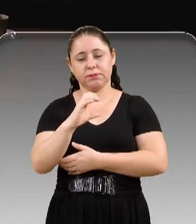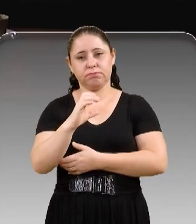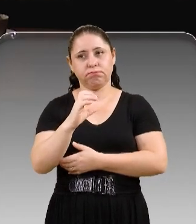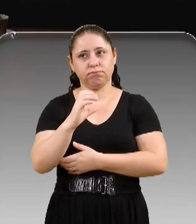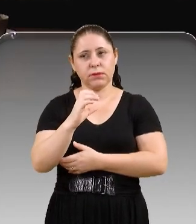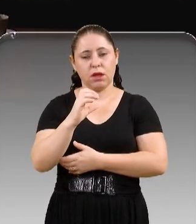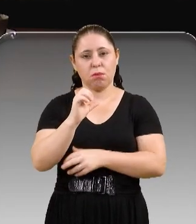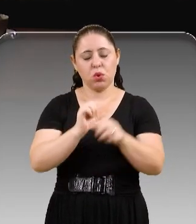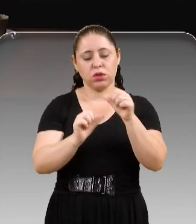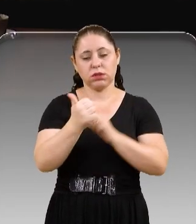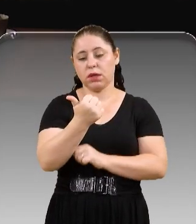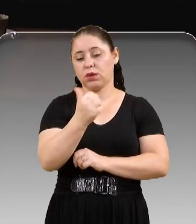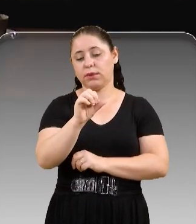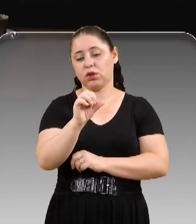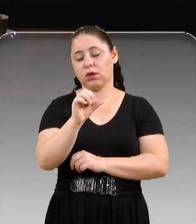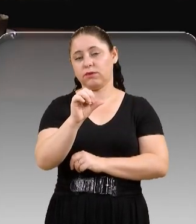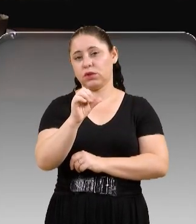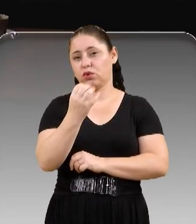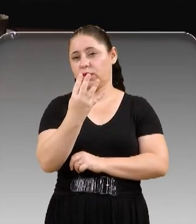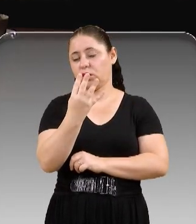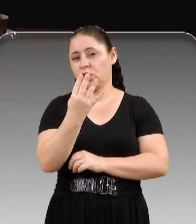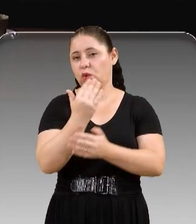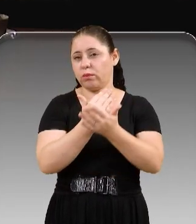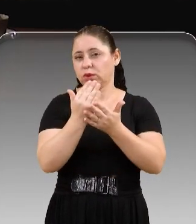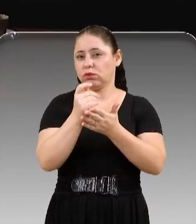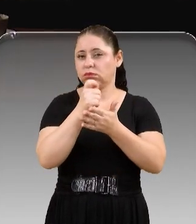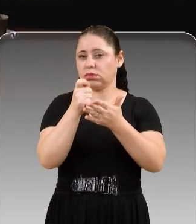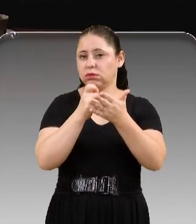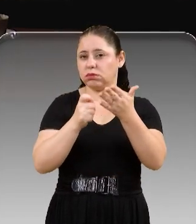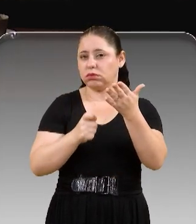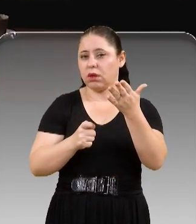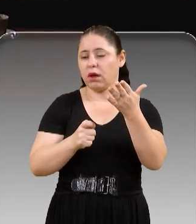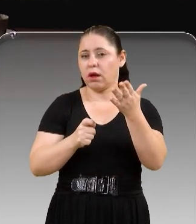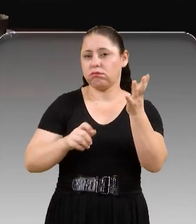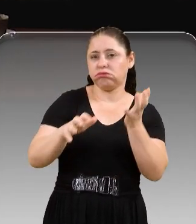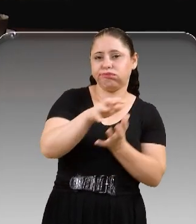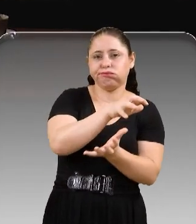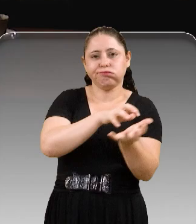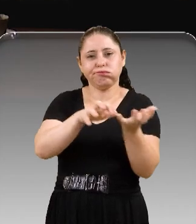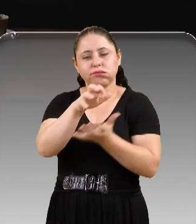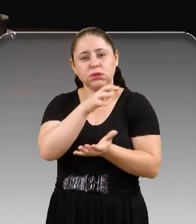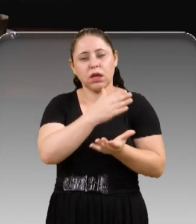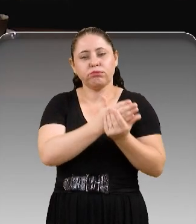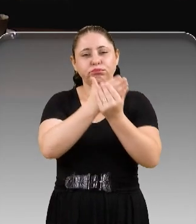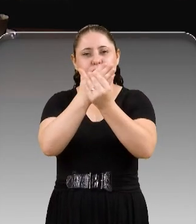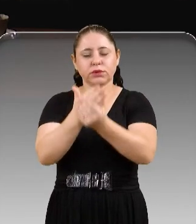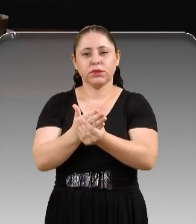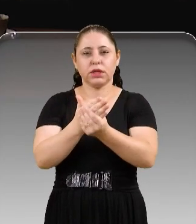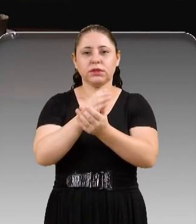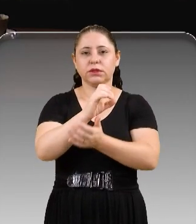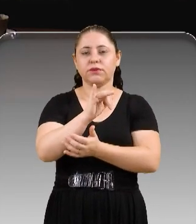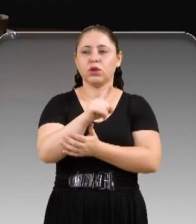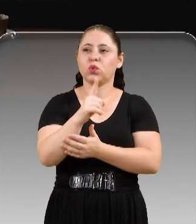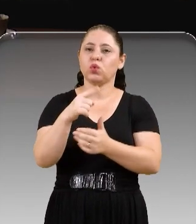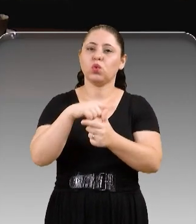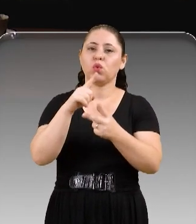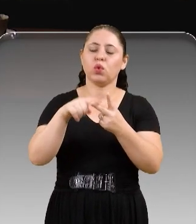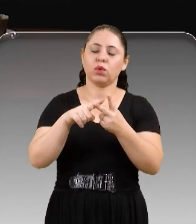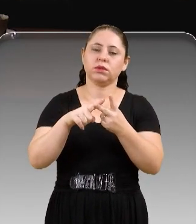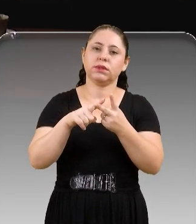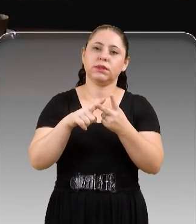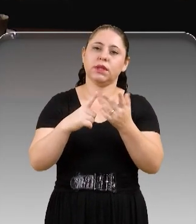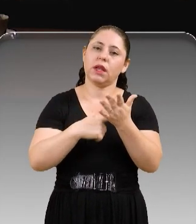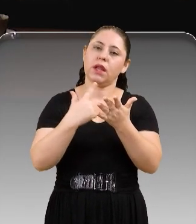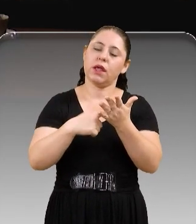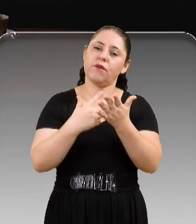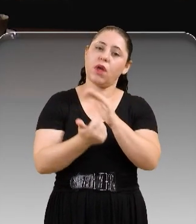anterior, no ano de 94, eu comecei a escrever ali sobre essas reformas do Código de Processo Civil, e ali foram 2 livros que eu escrevi sobre